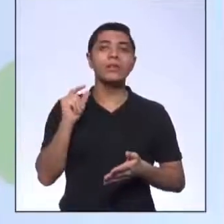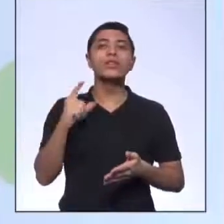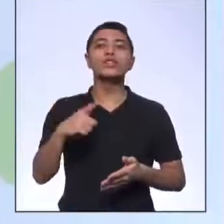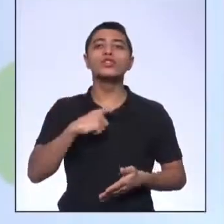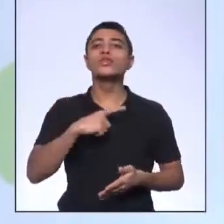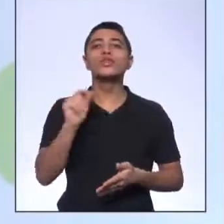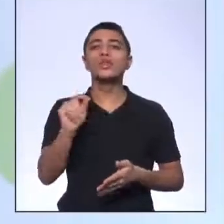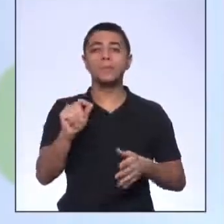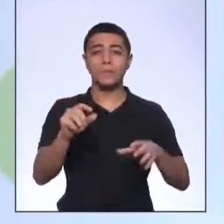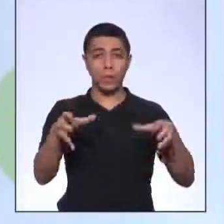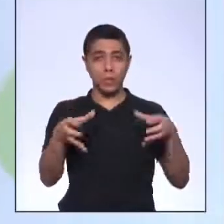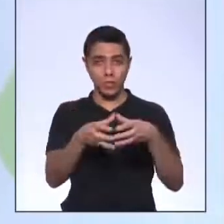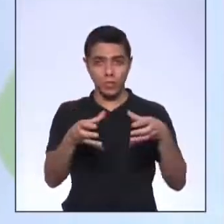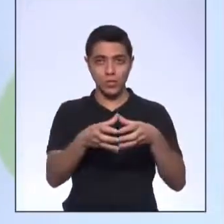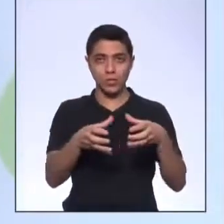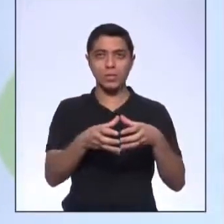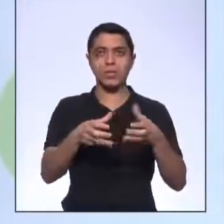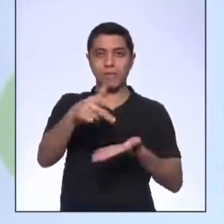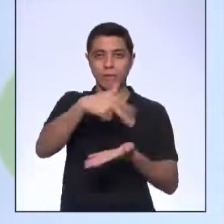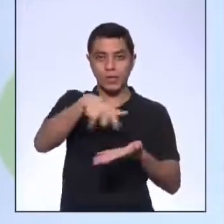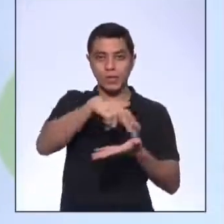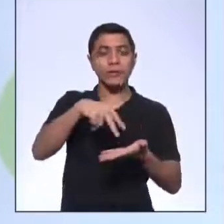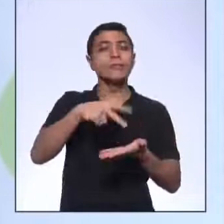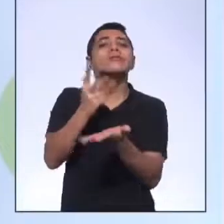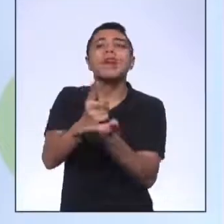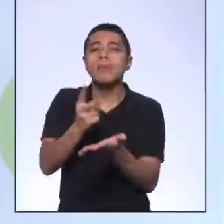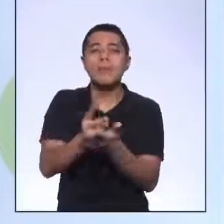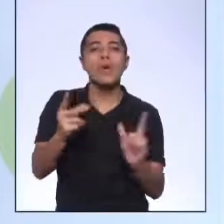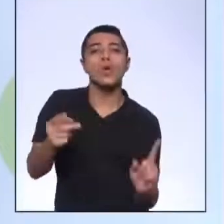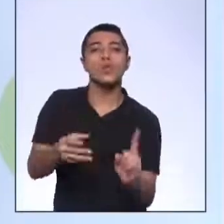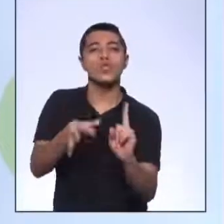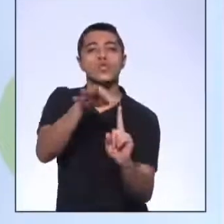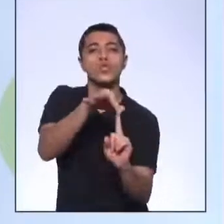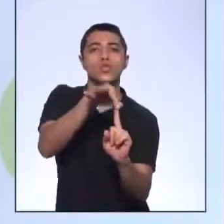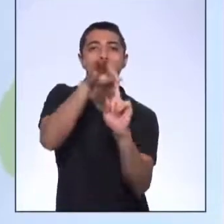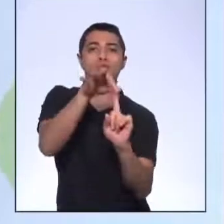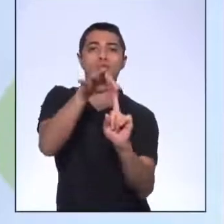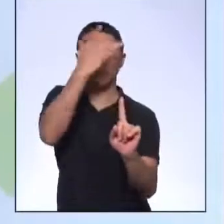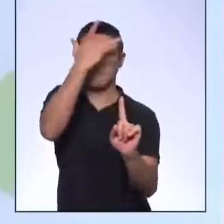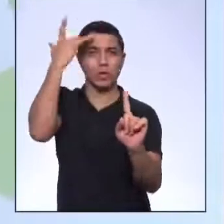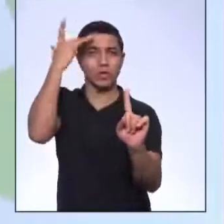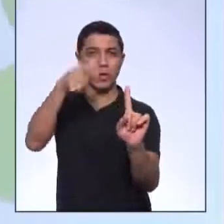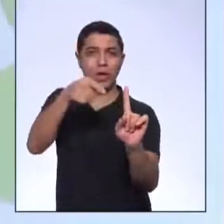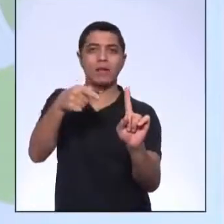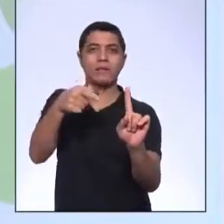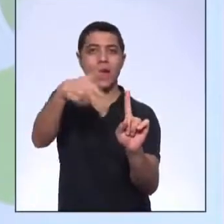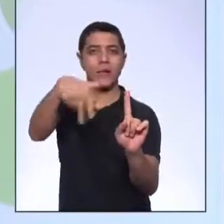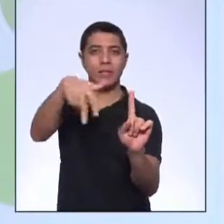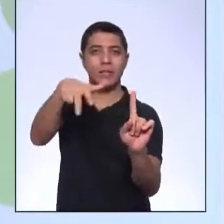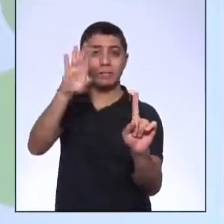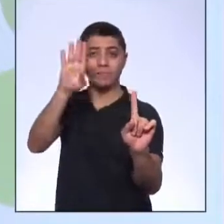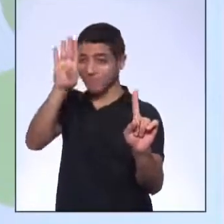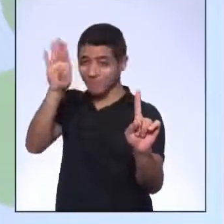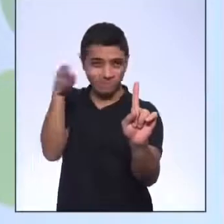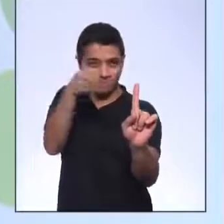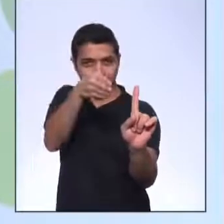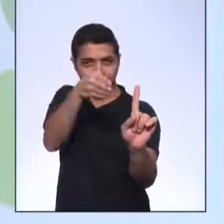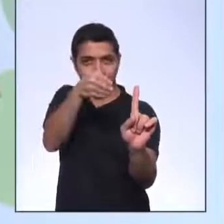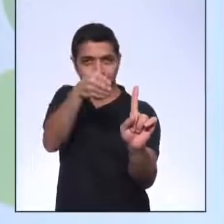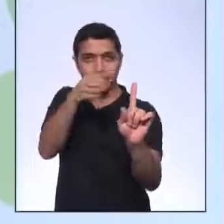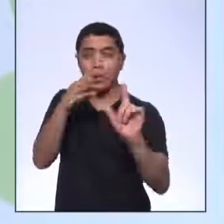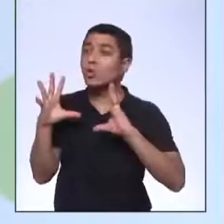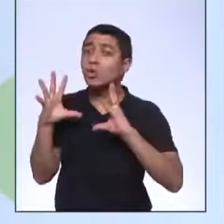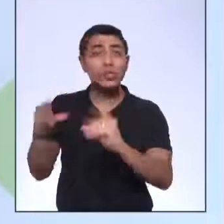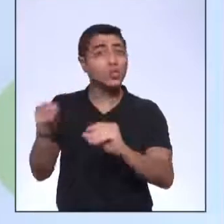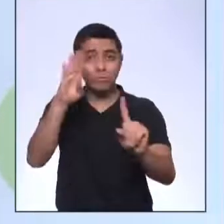praticamente é todos os olhares e esportes de holofotes em cima dele a partir do momento em que você tira essa companhia